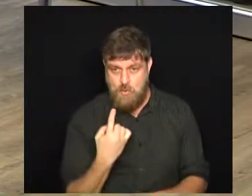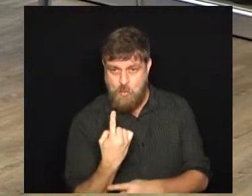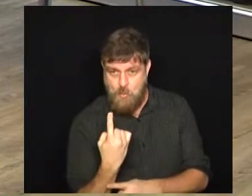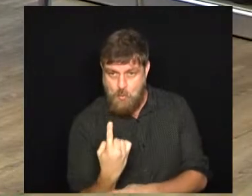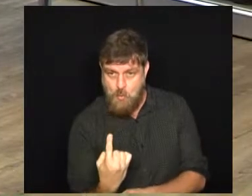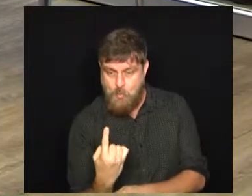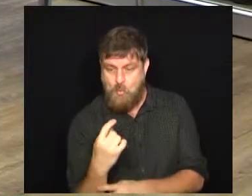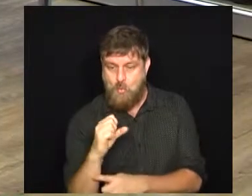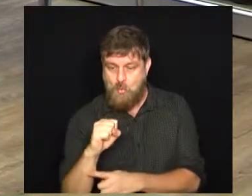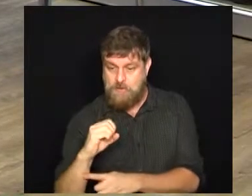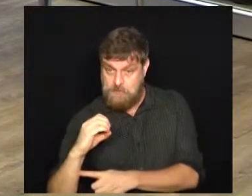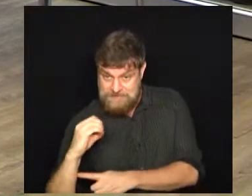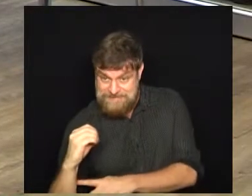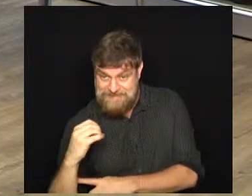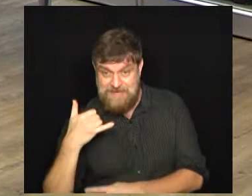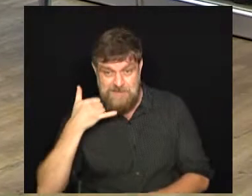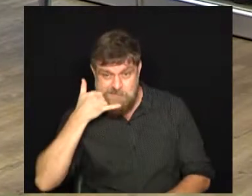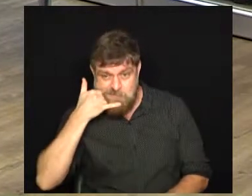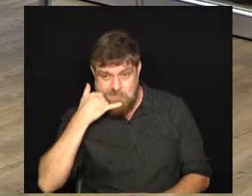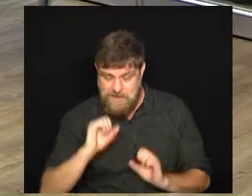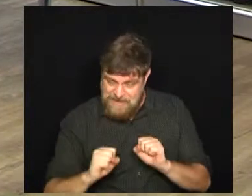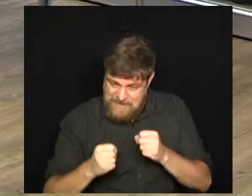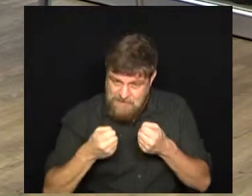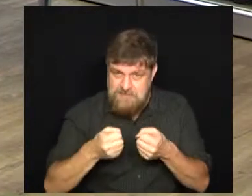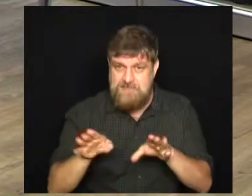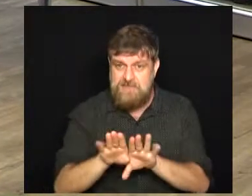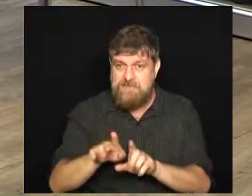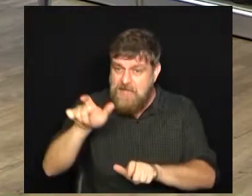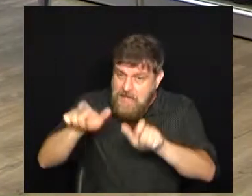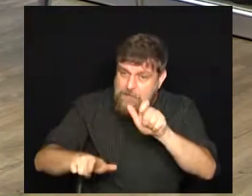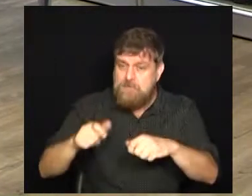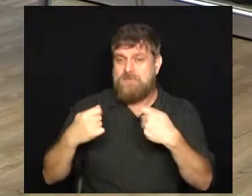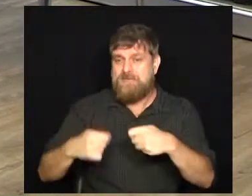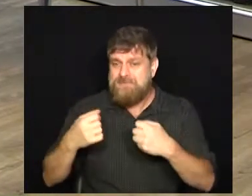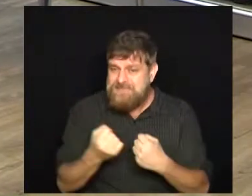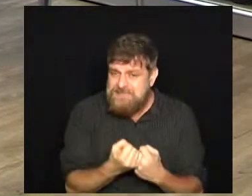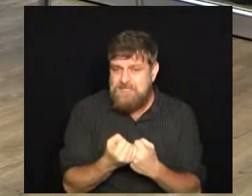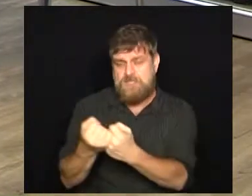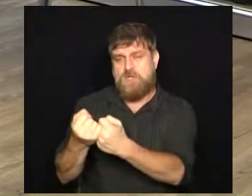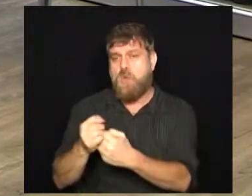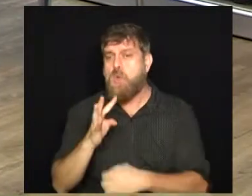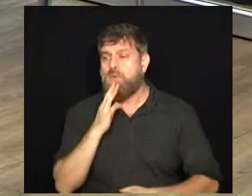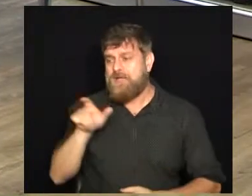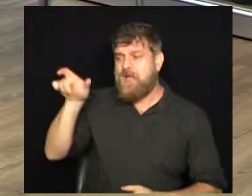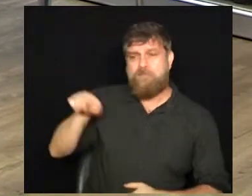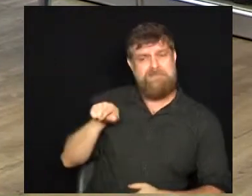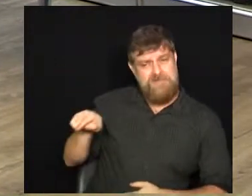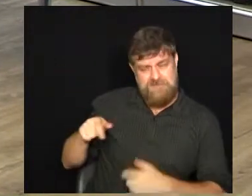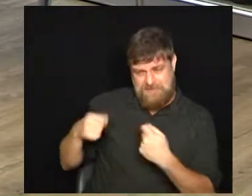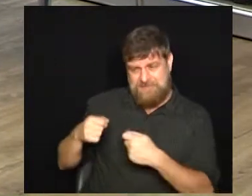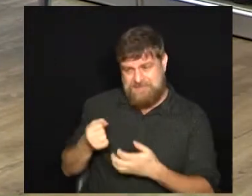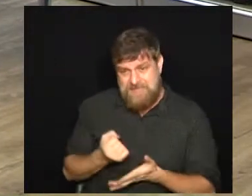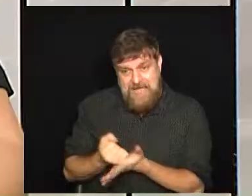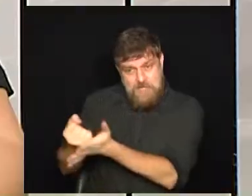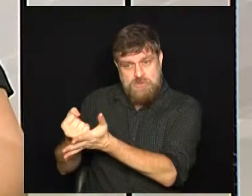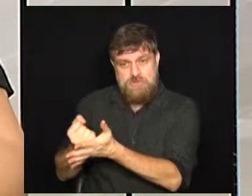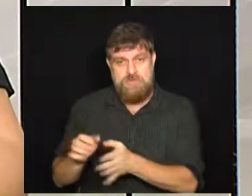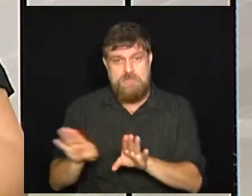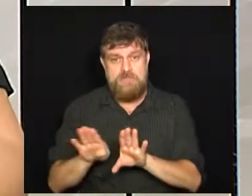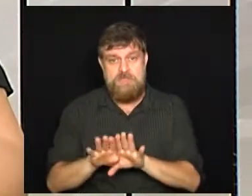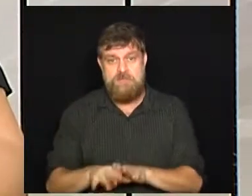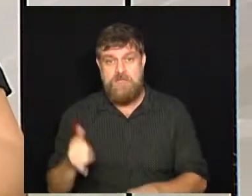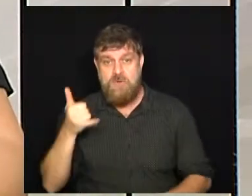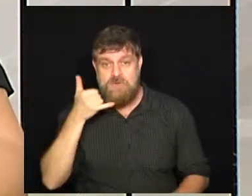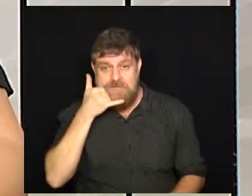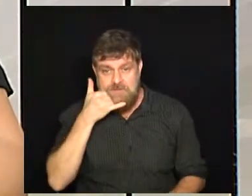reforçando. 180. Reforçando também para você que precisa de ajuda, conhece alguém ou para si própria, o telefone do SEAMO, que a